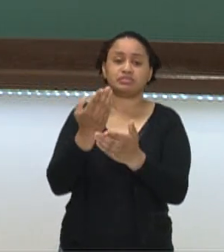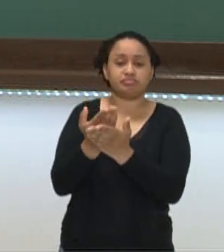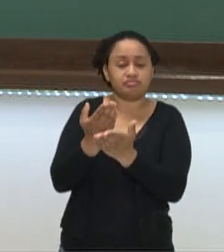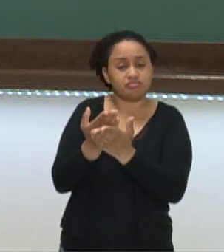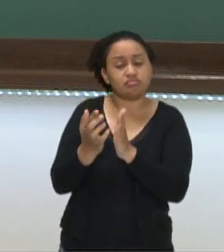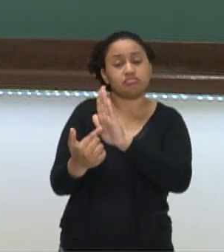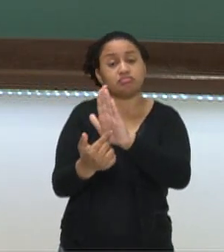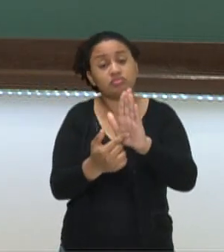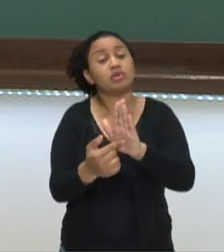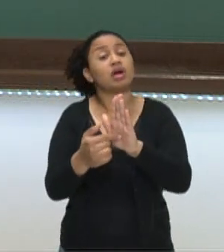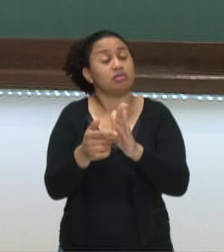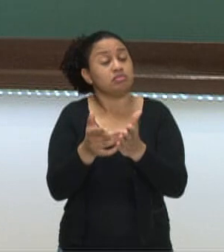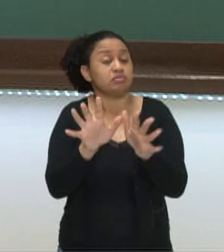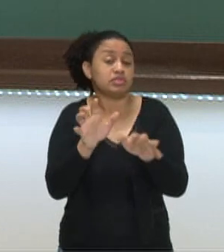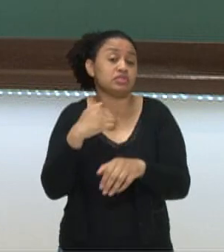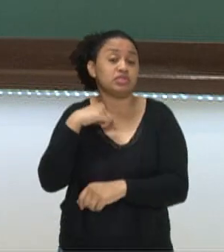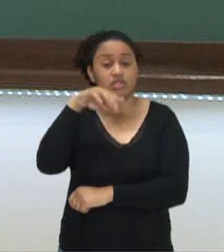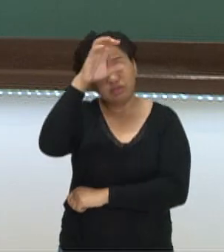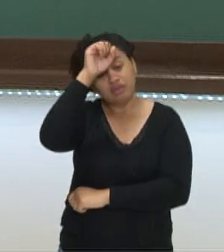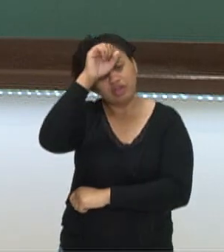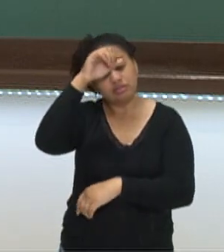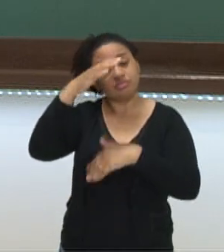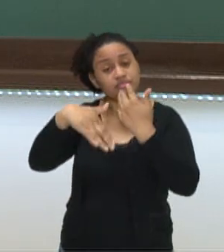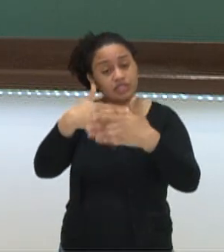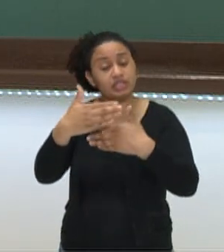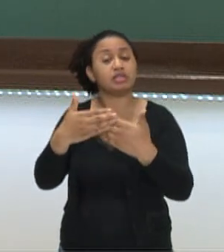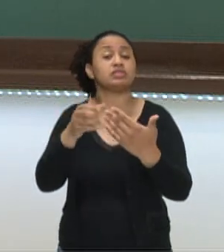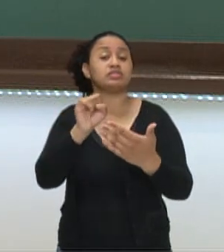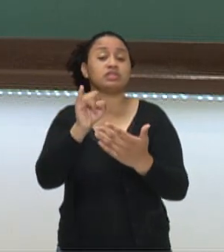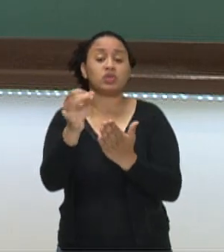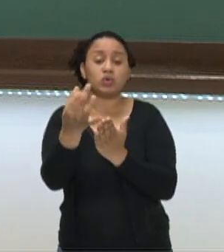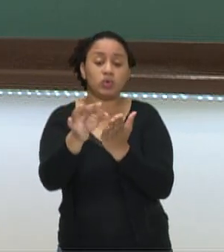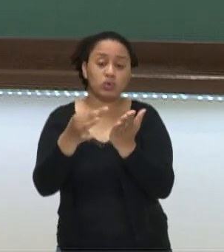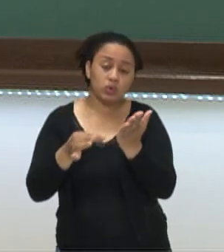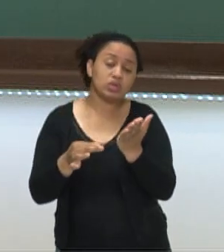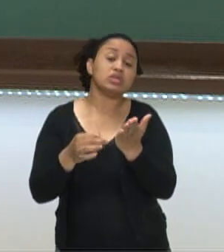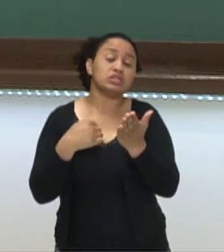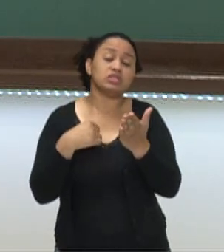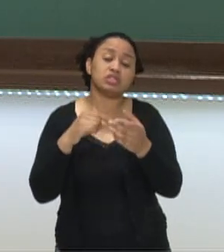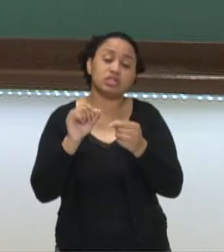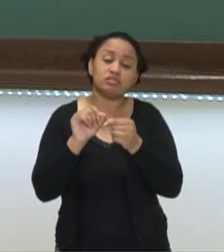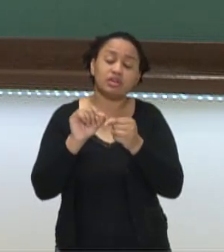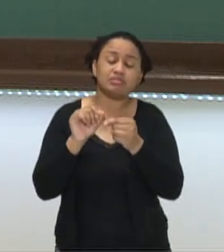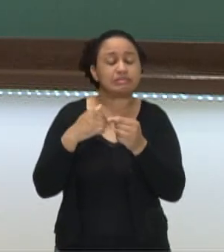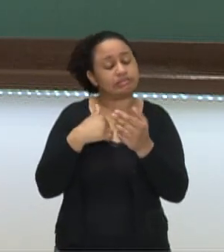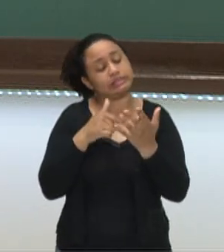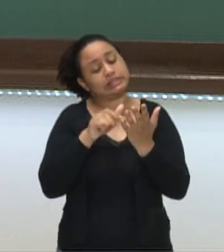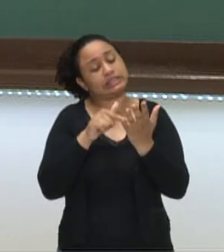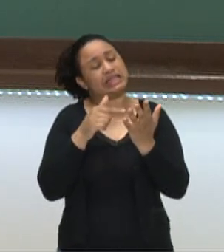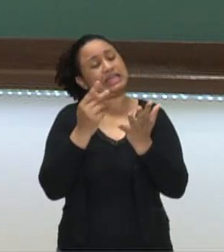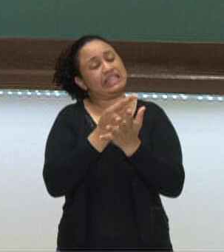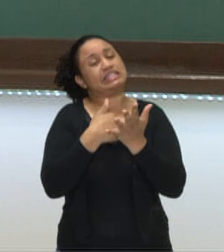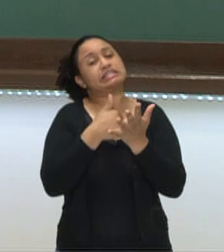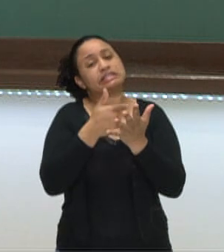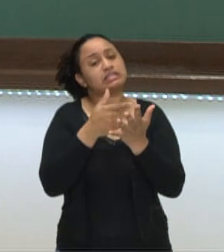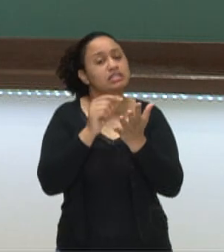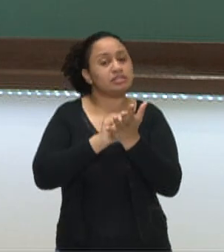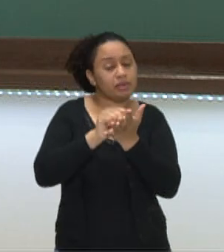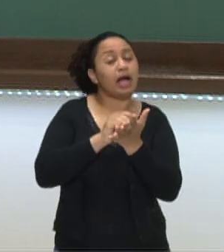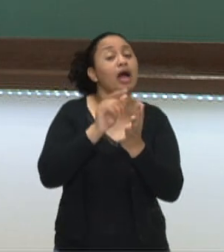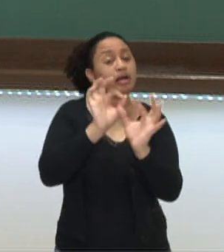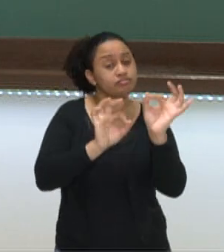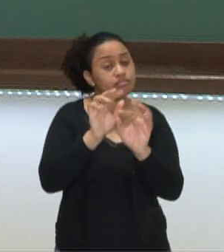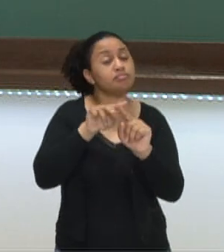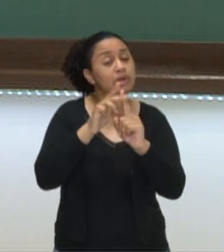vai aprendendo, né? À medida que você vai corrigindo, trabalhando ali com os seus erros também. Errar também faz a